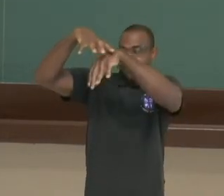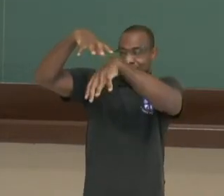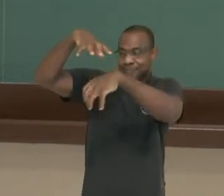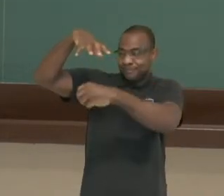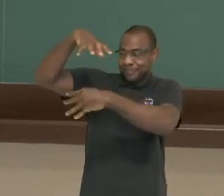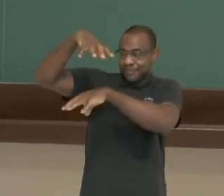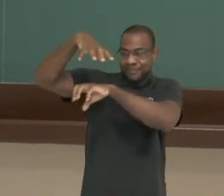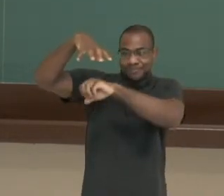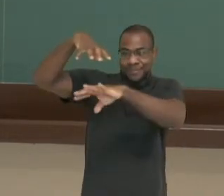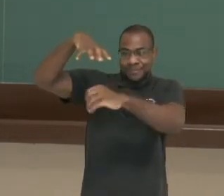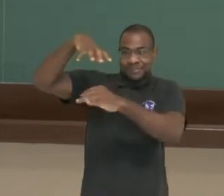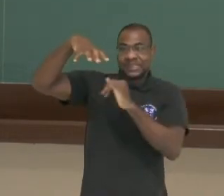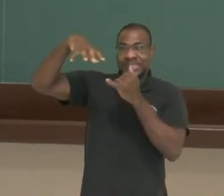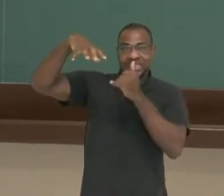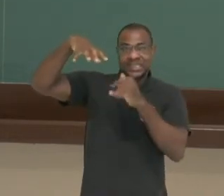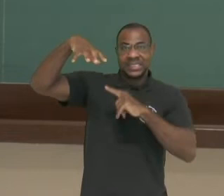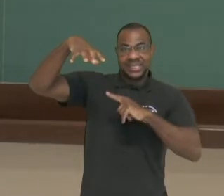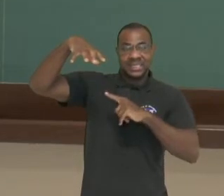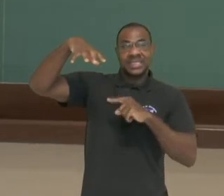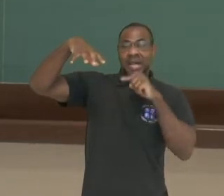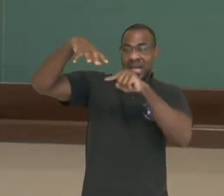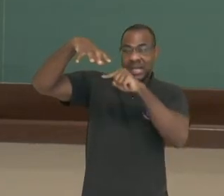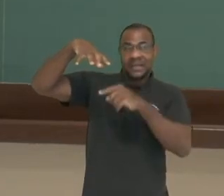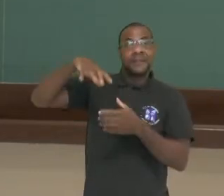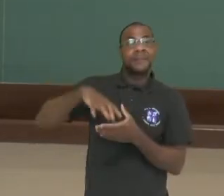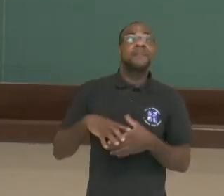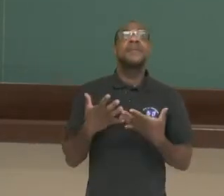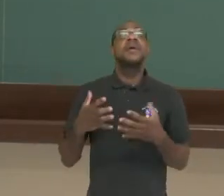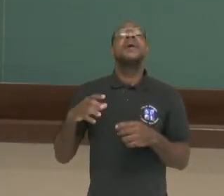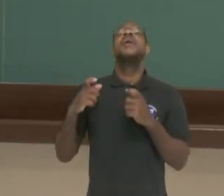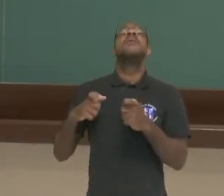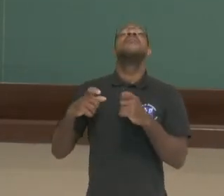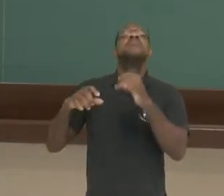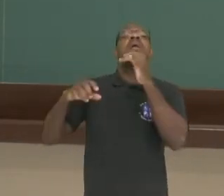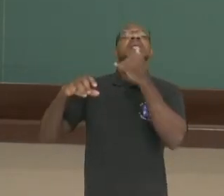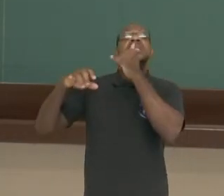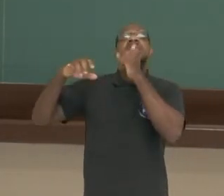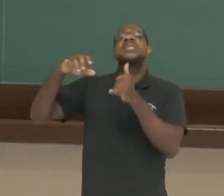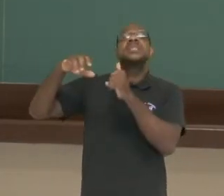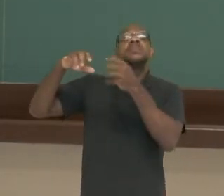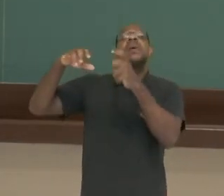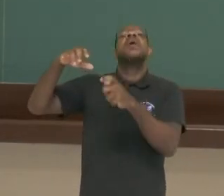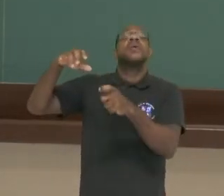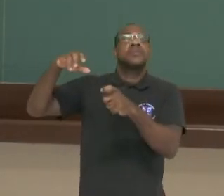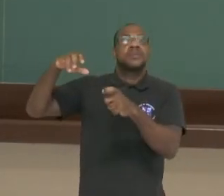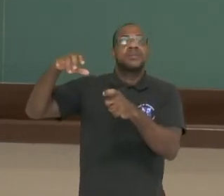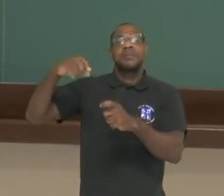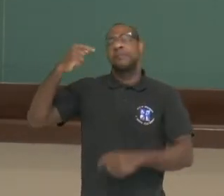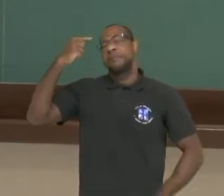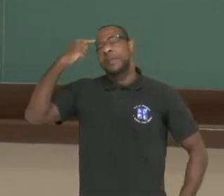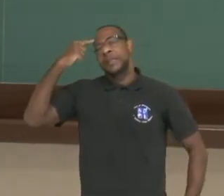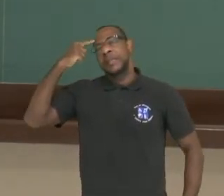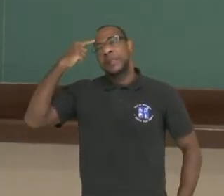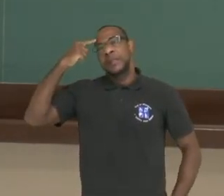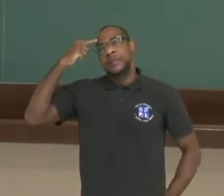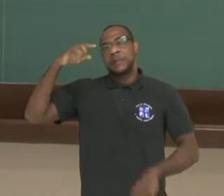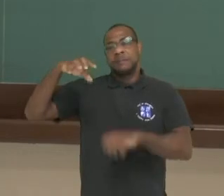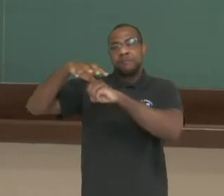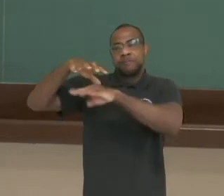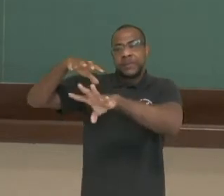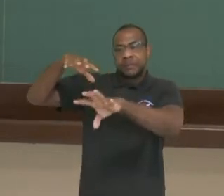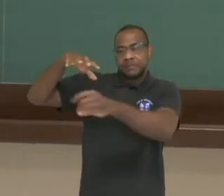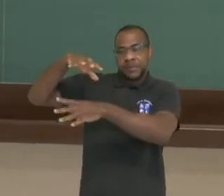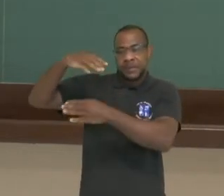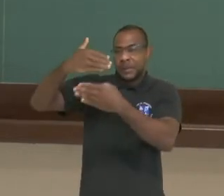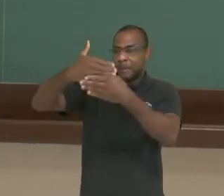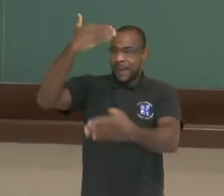entendendo? Sei que tá. Consequentemente, para onde vai essa corrente elétrica? Vamos pensar. Ela vai escapar ali da